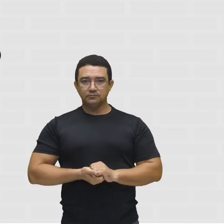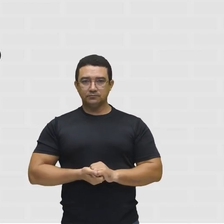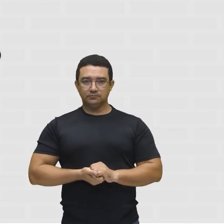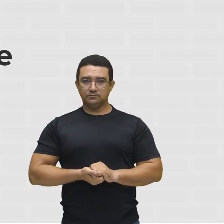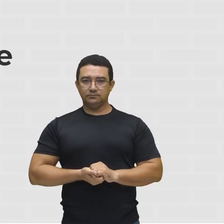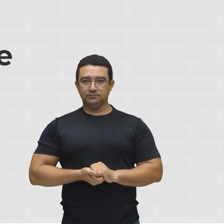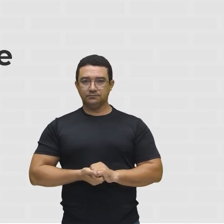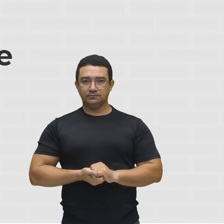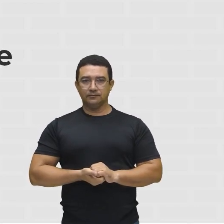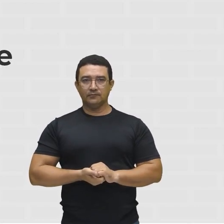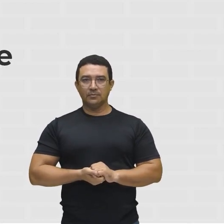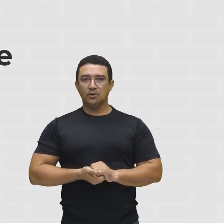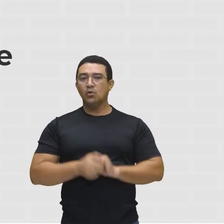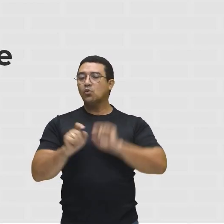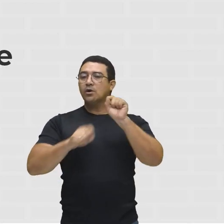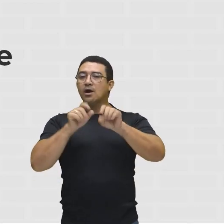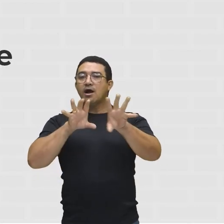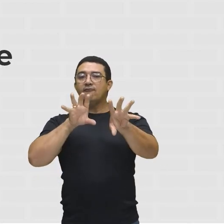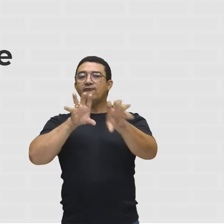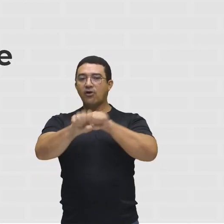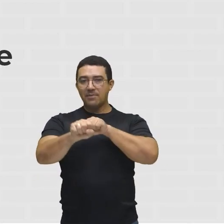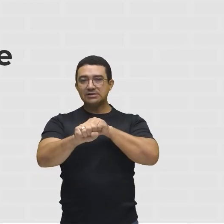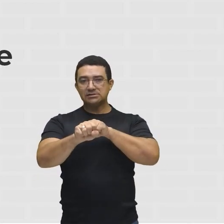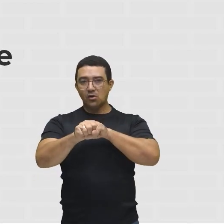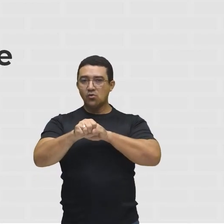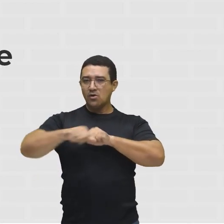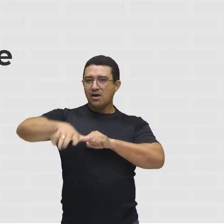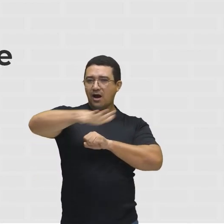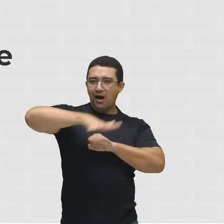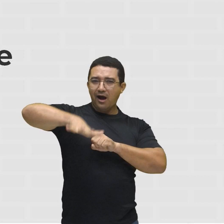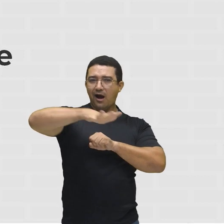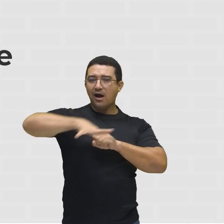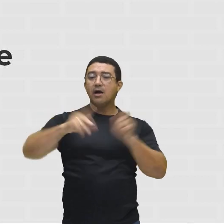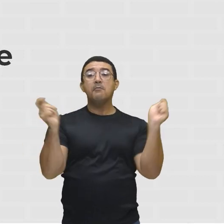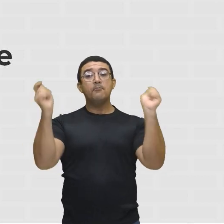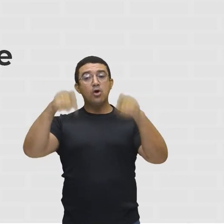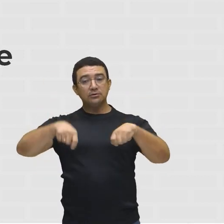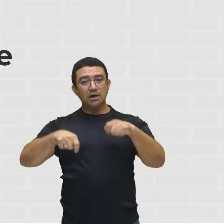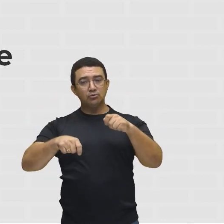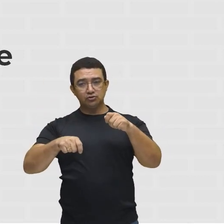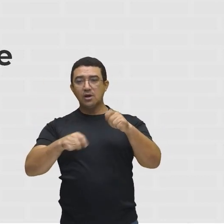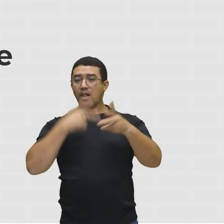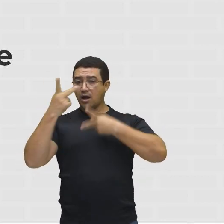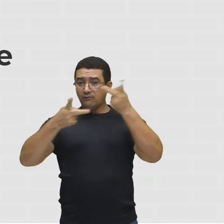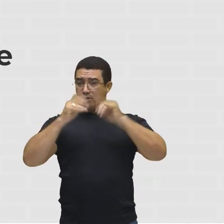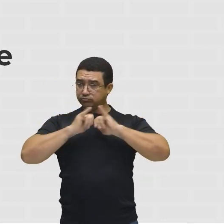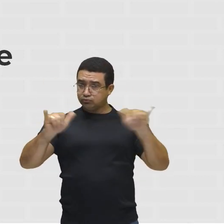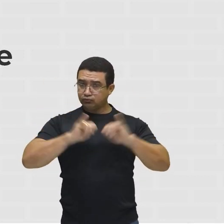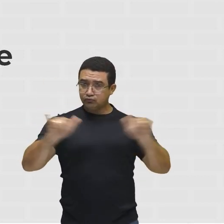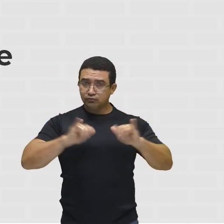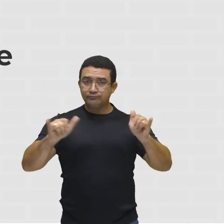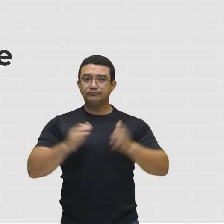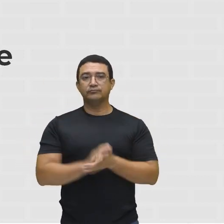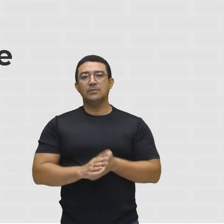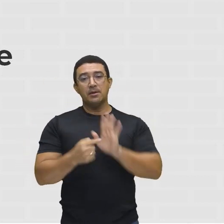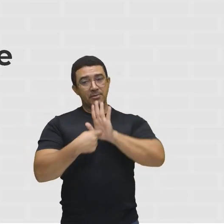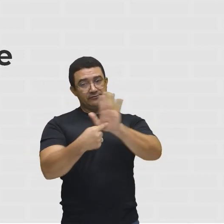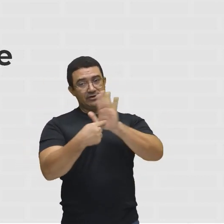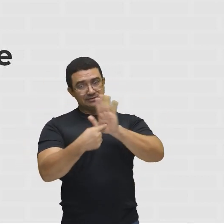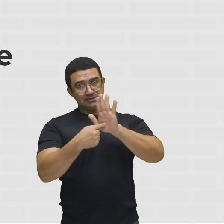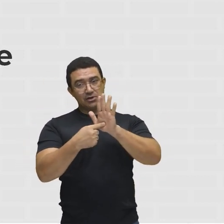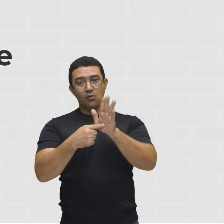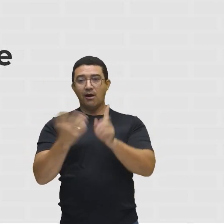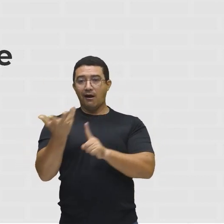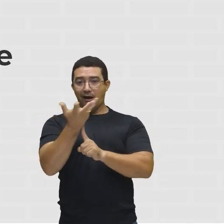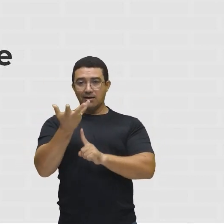com a formação desses aspectos, podemos citar manifestações artísticas